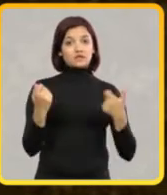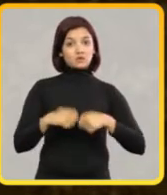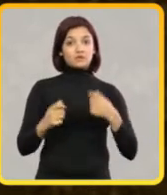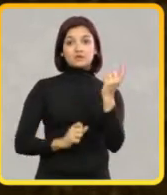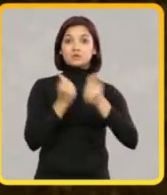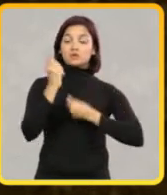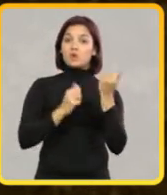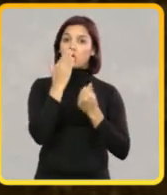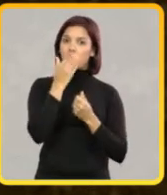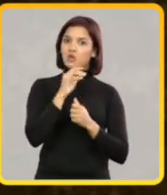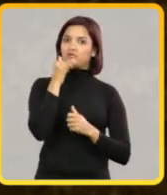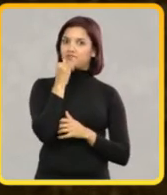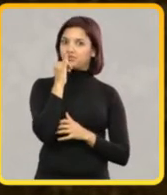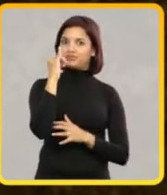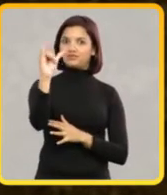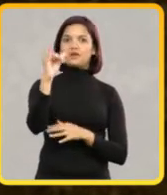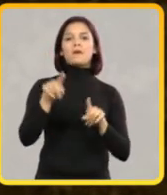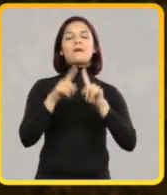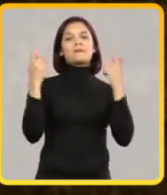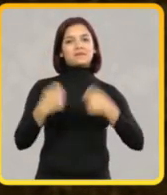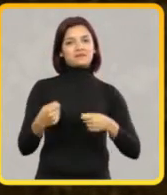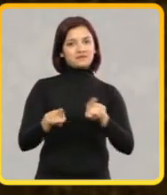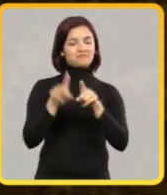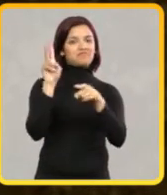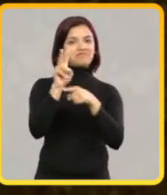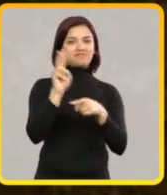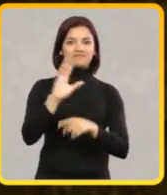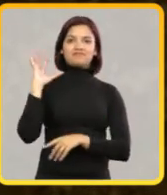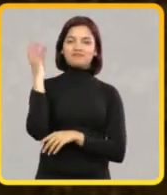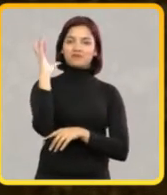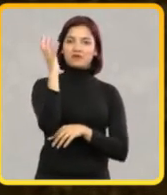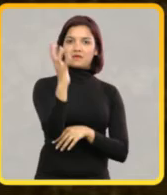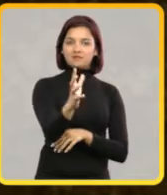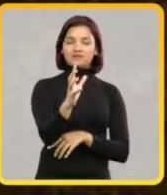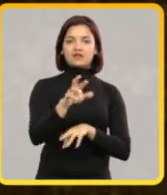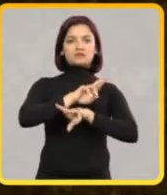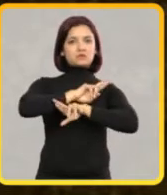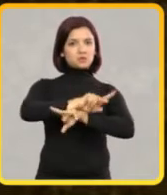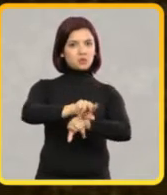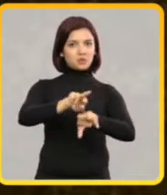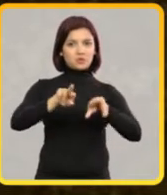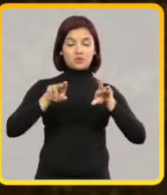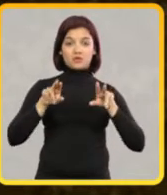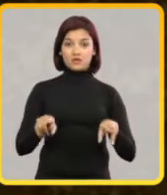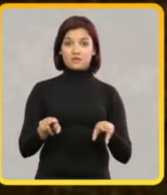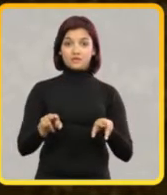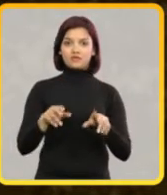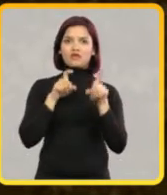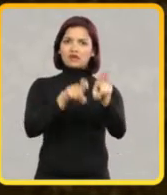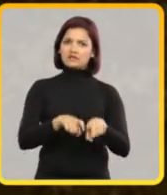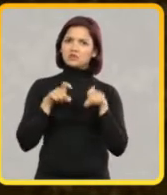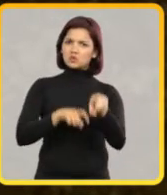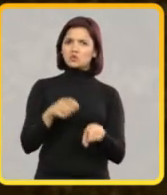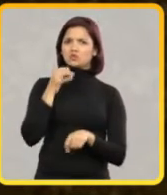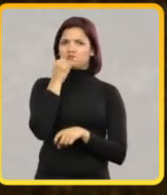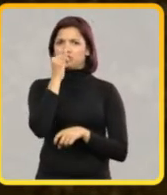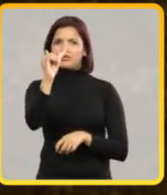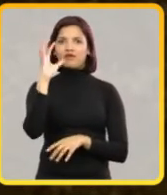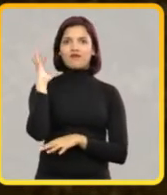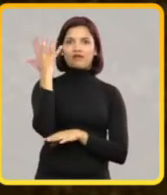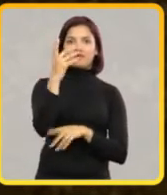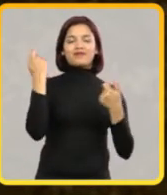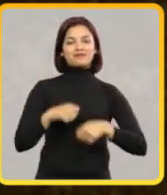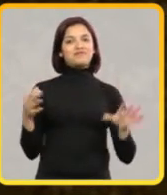grande produtor de alimentos e de energia, mas é preciso proteger o meio ambiente e a nossa biodiversidade. Agricultura, energia e